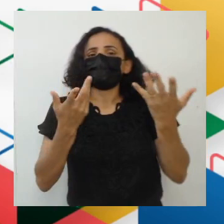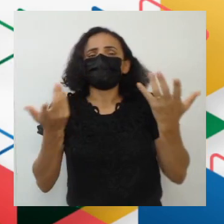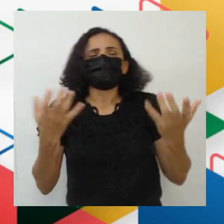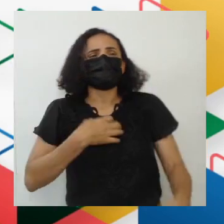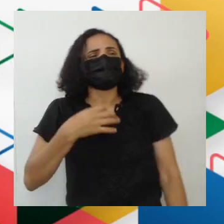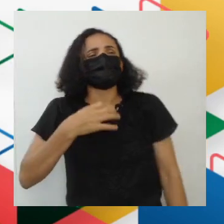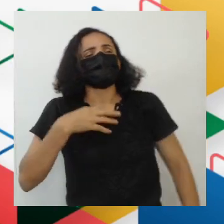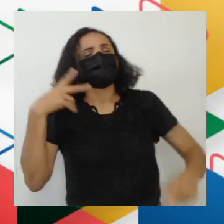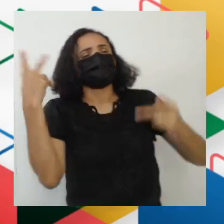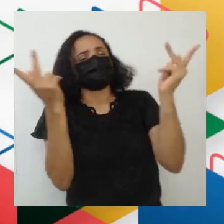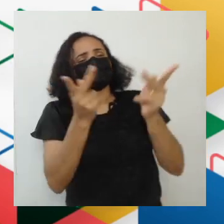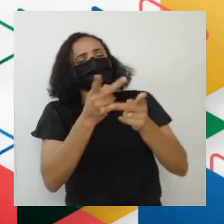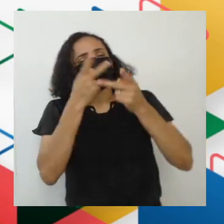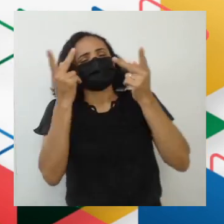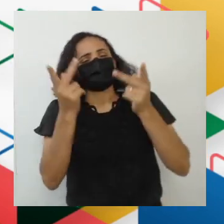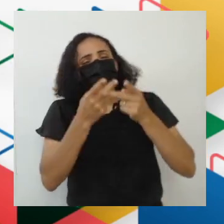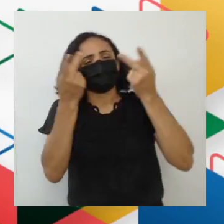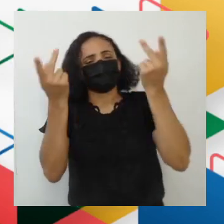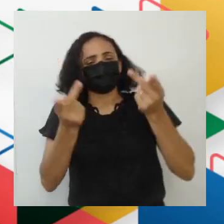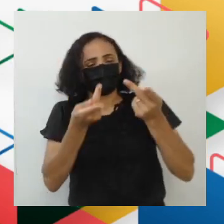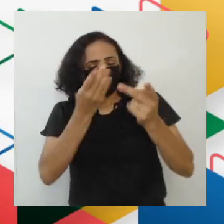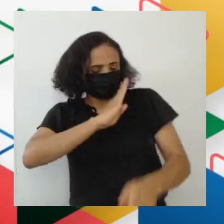brisa amolecendo o coração.